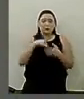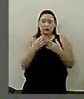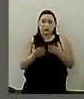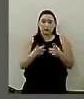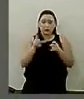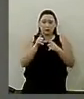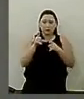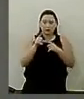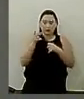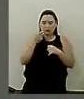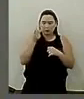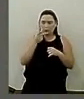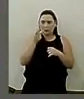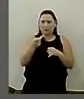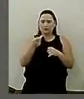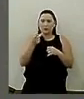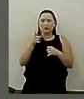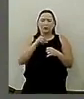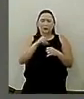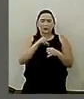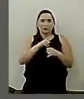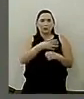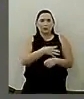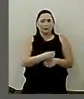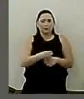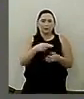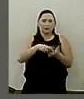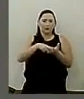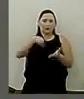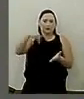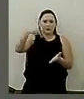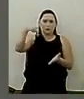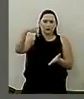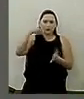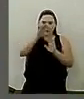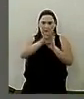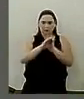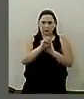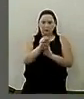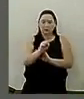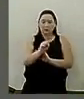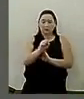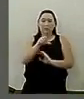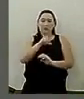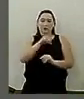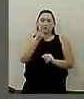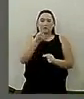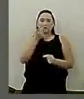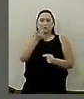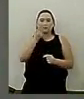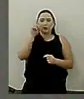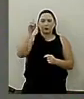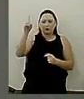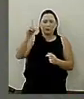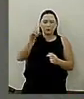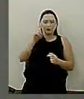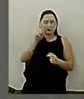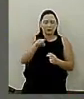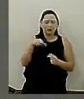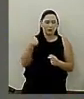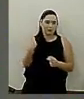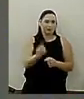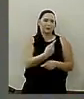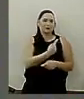descreve Jesus ressuscitando a menina, lá no final do capítulo 8, ele está dizendo: Deus está entre